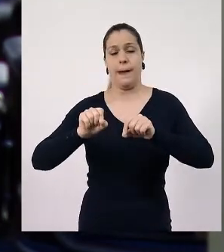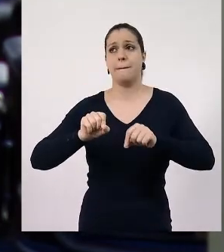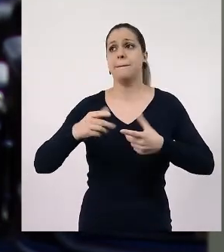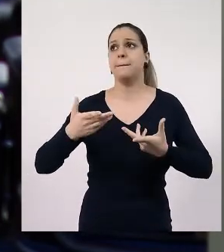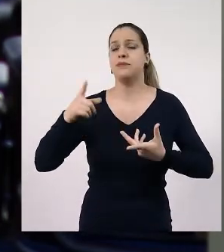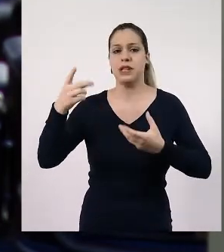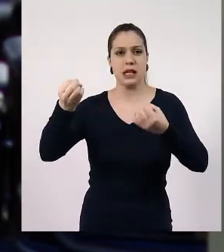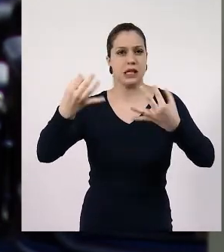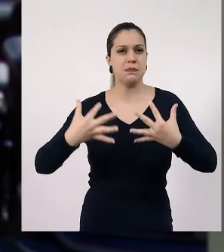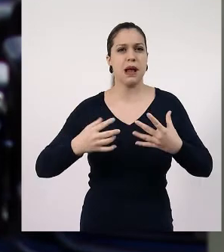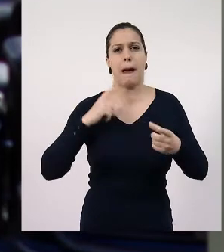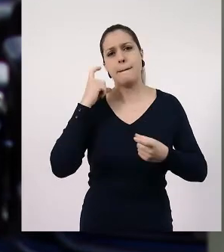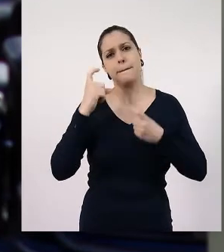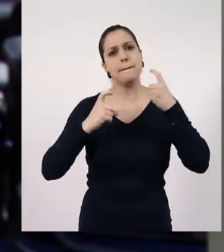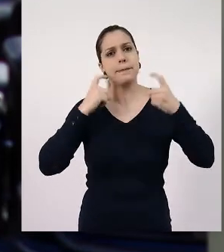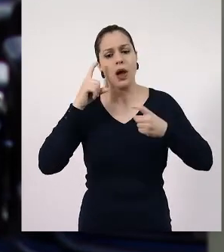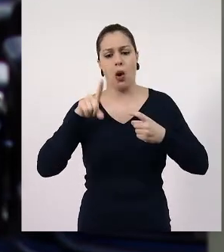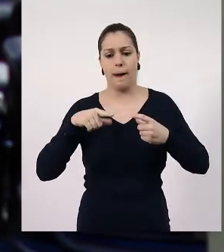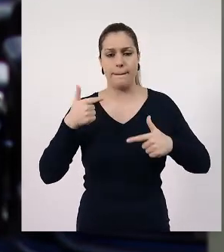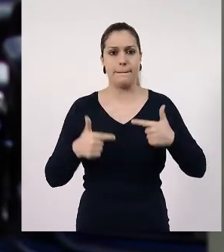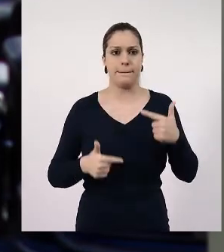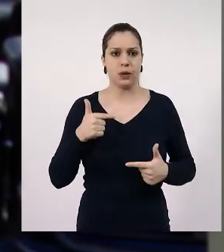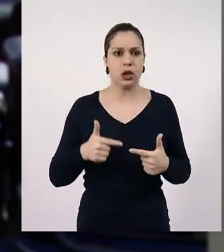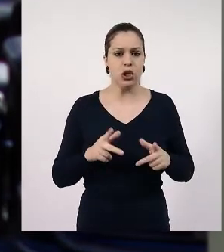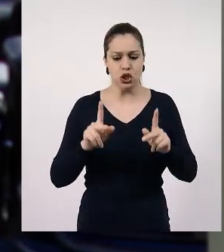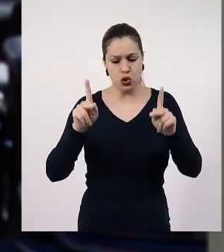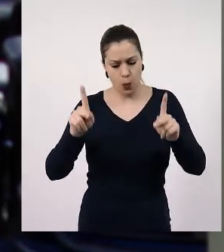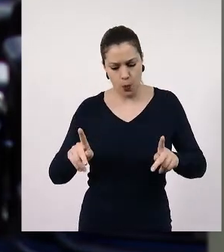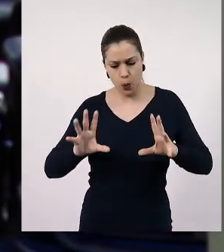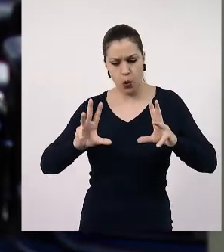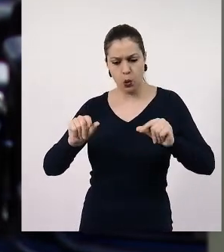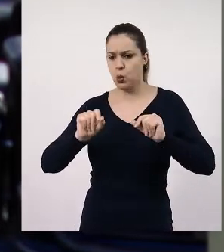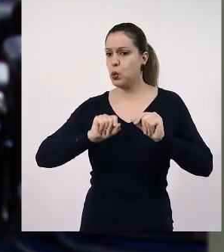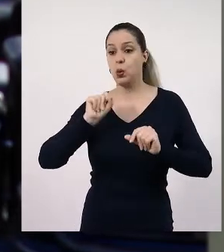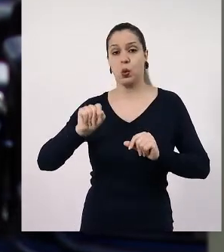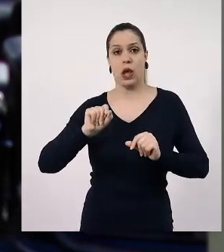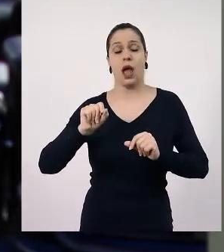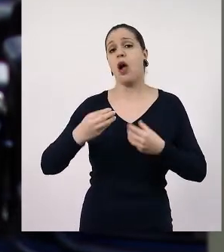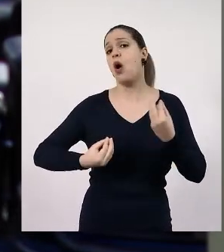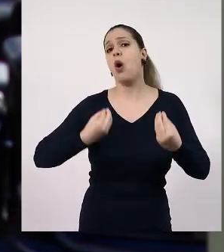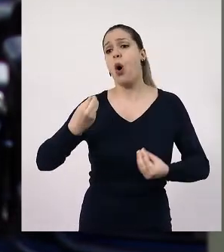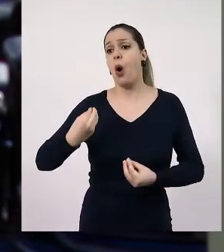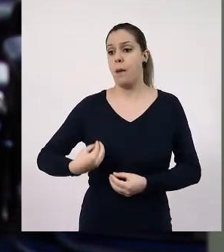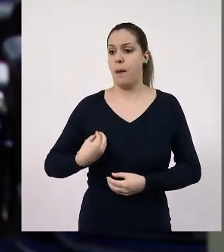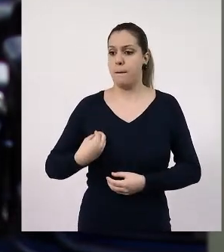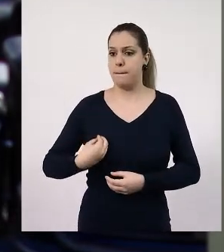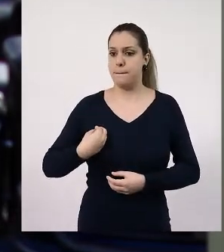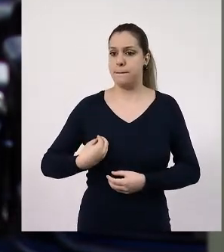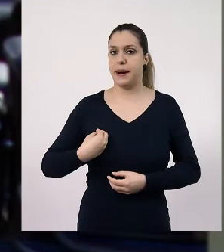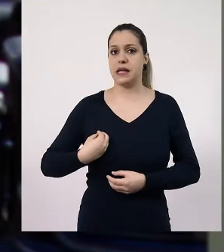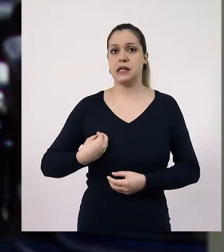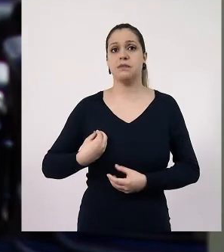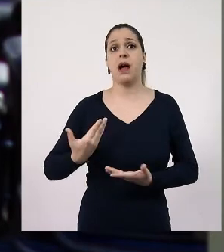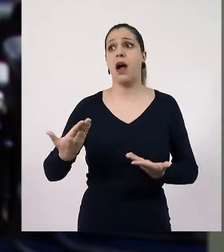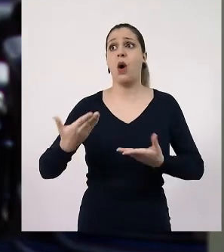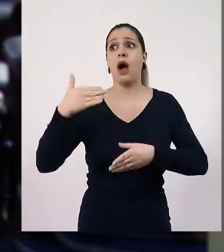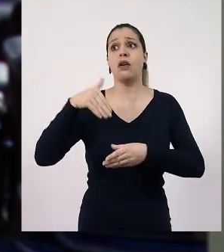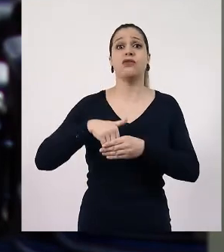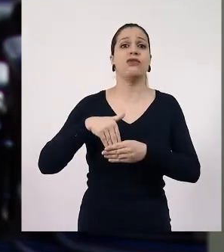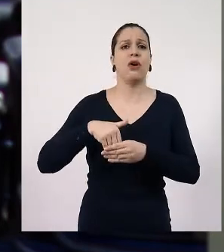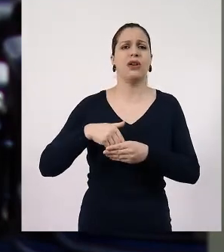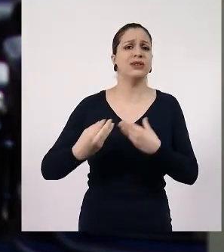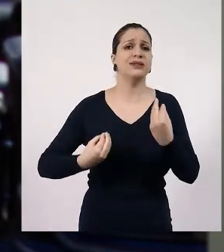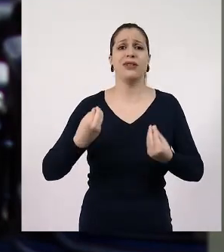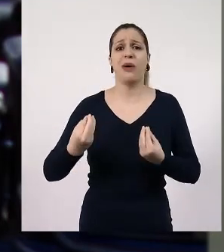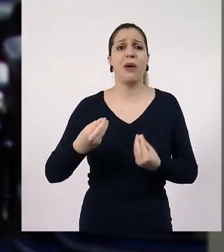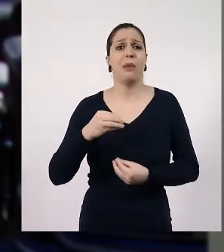que da classe política também, da população, que é em relação à participação efetiva nas eleições e até